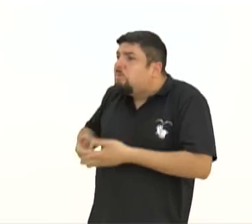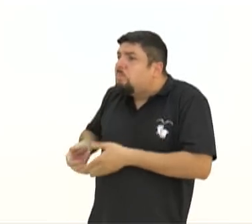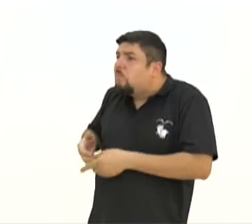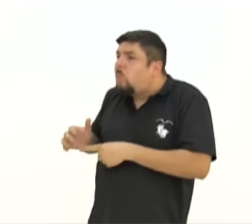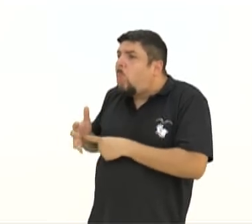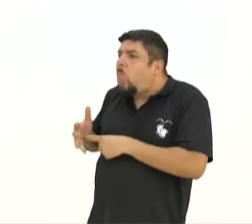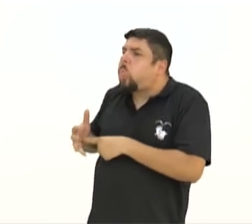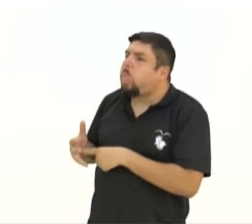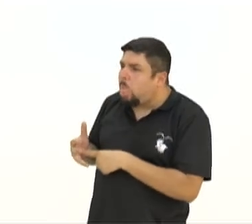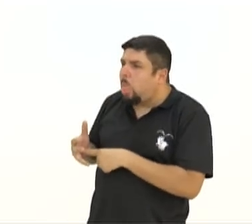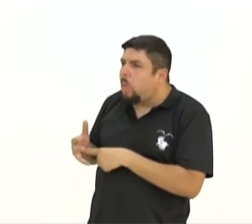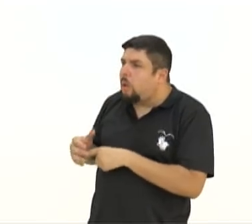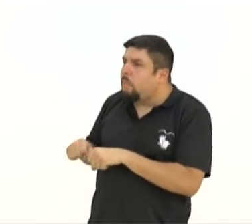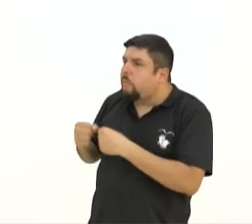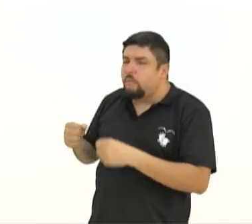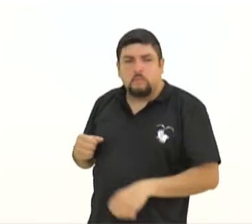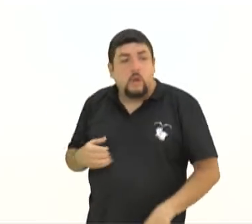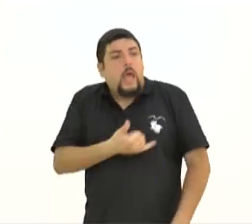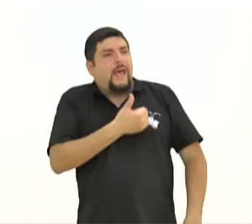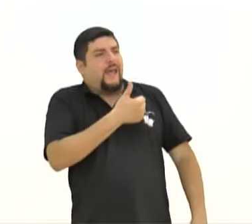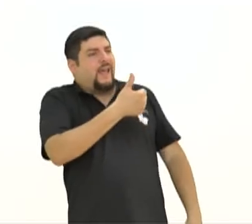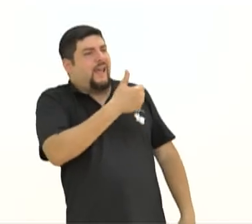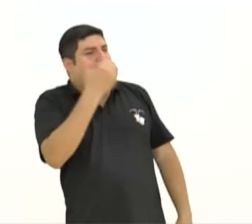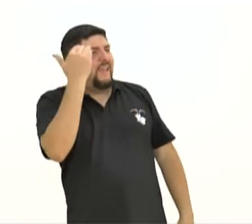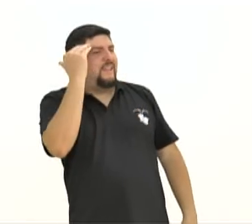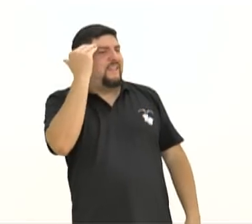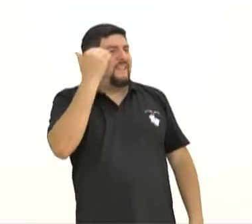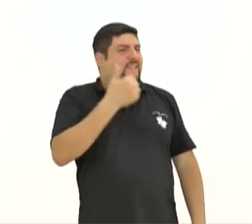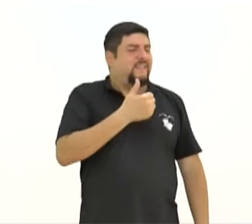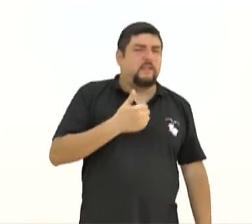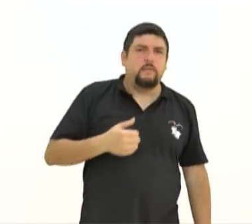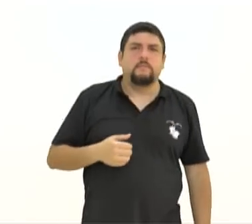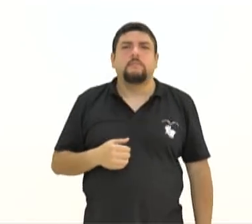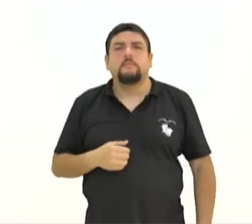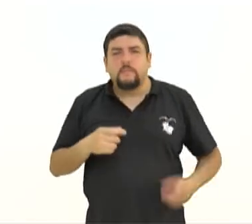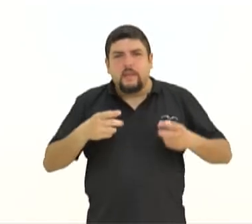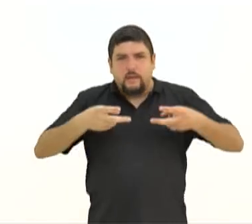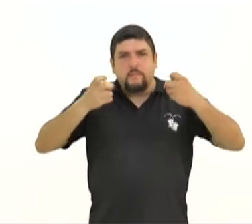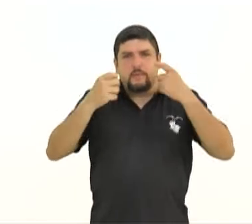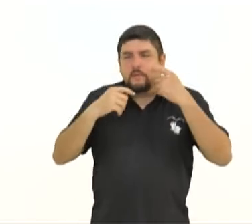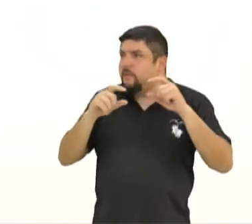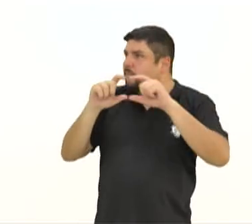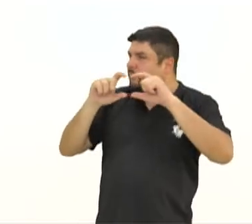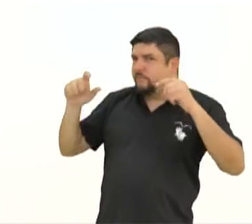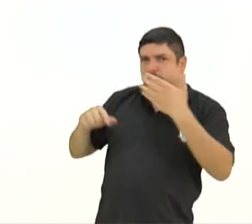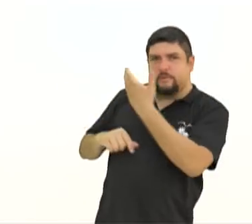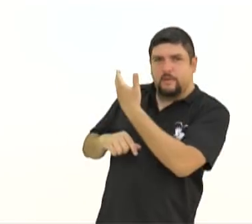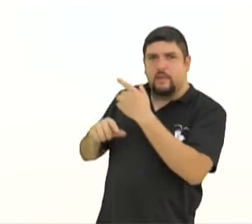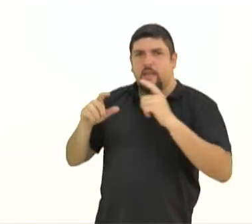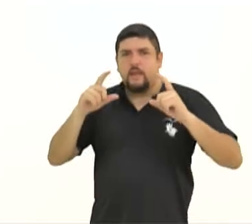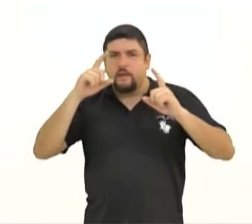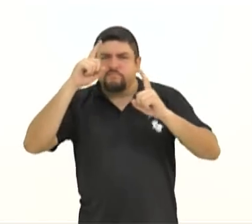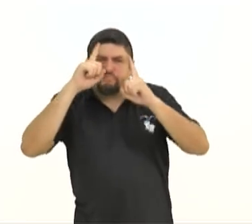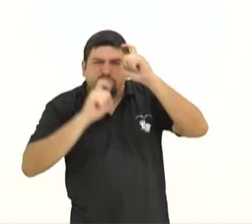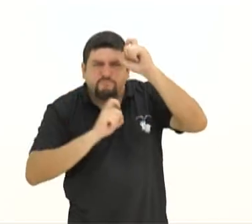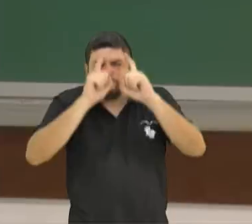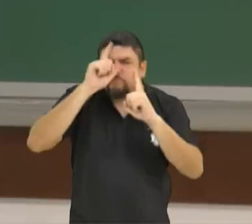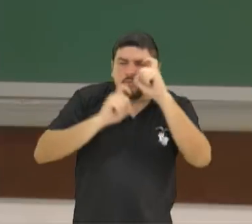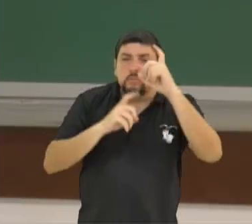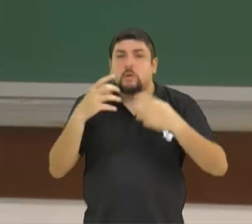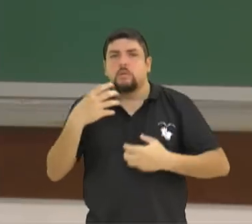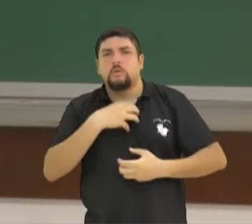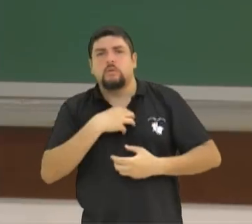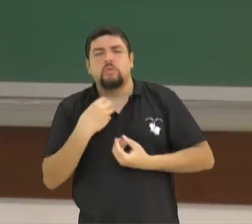mais. Ah, entendi. Então, observem as expressões faciais dos personagens, a forma como foi construído